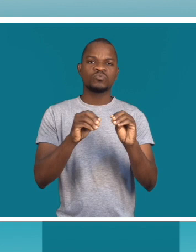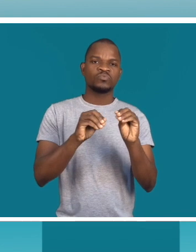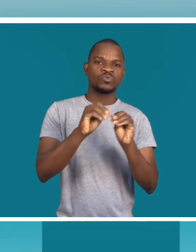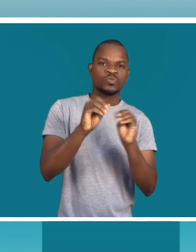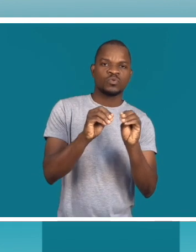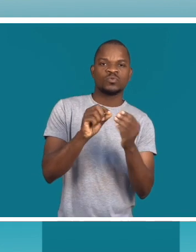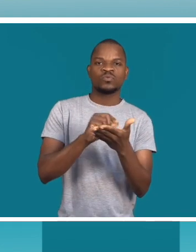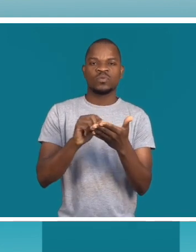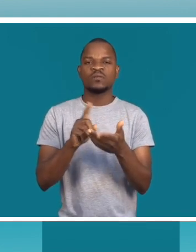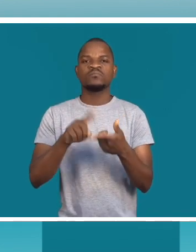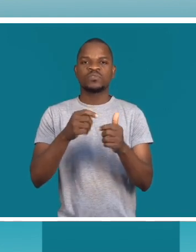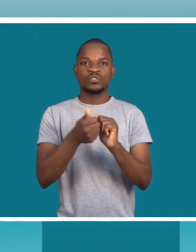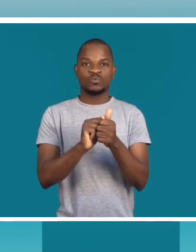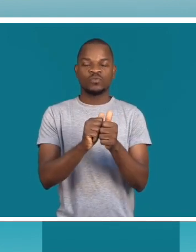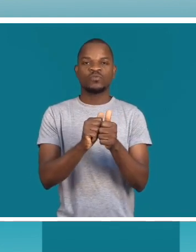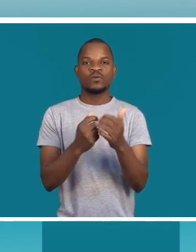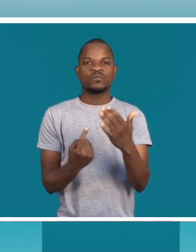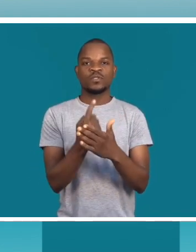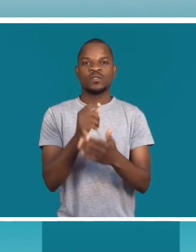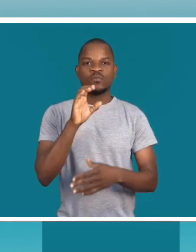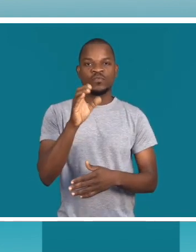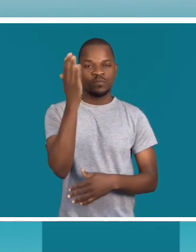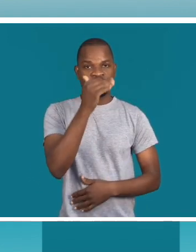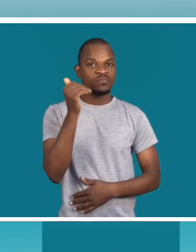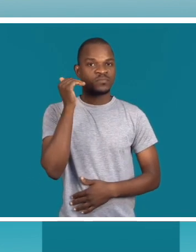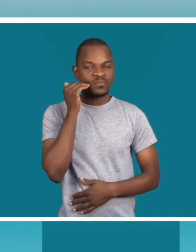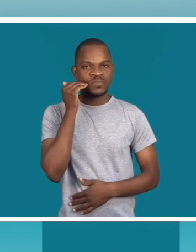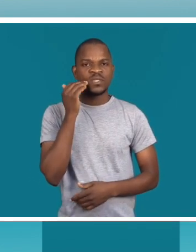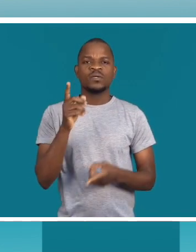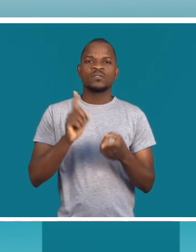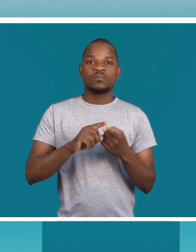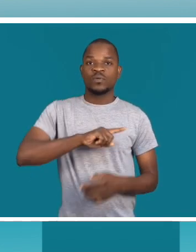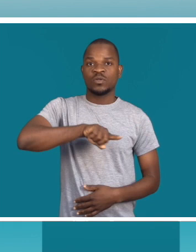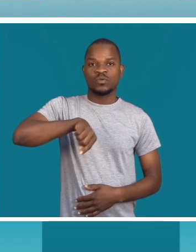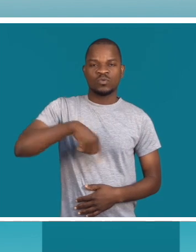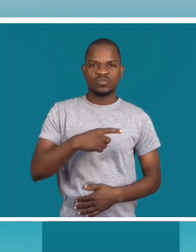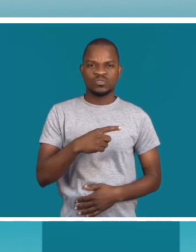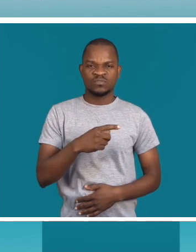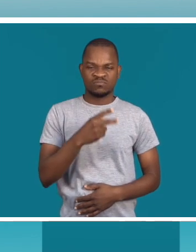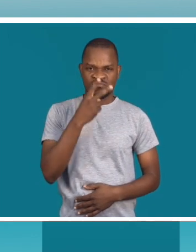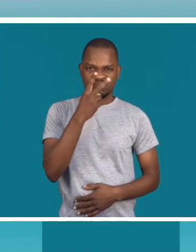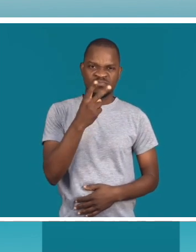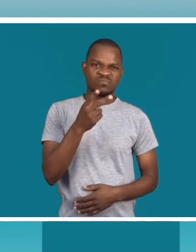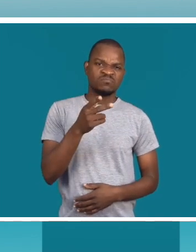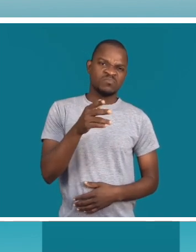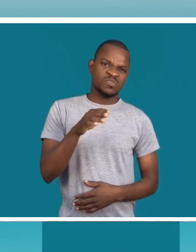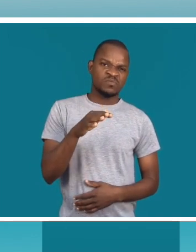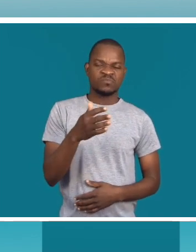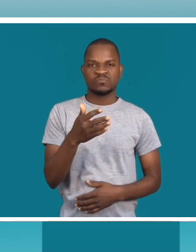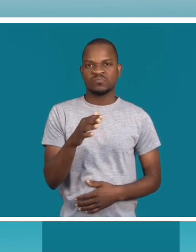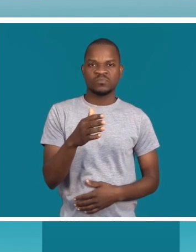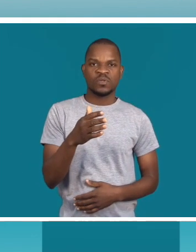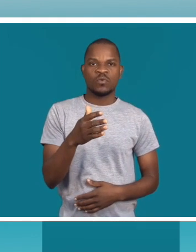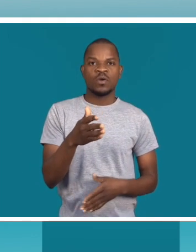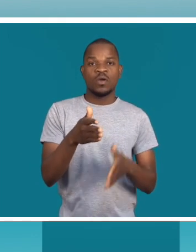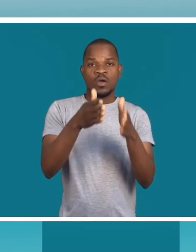desportos, nesses jogos escolares que vão acontecer na província de Manica. E nós contamos com um potencial que é